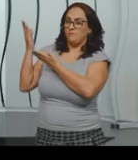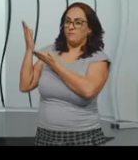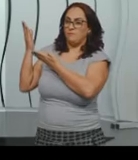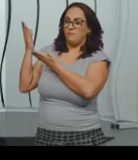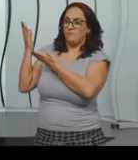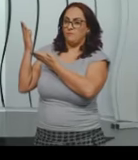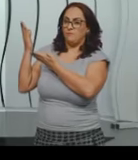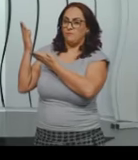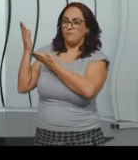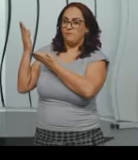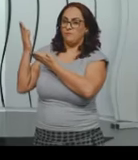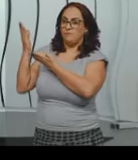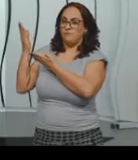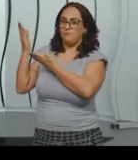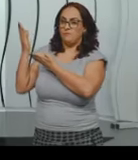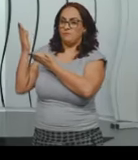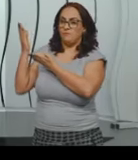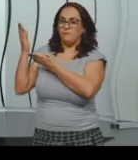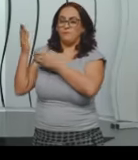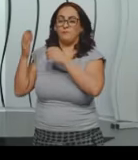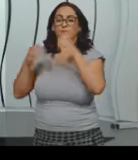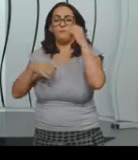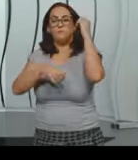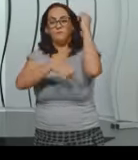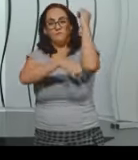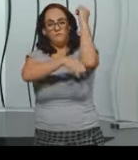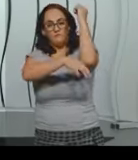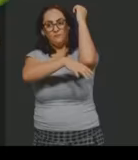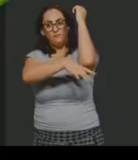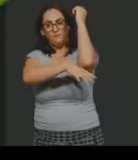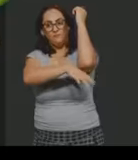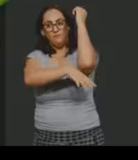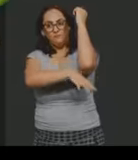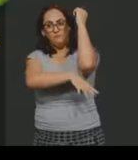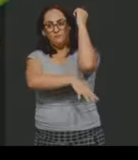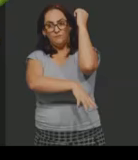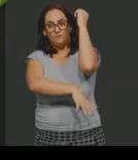eu tenho aqui folha,